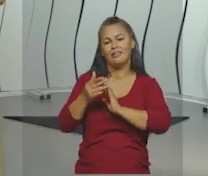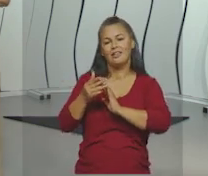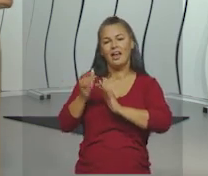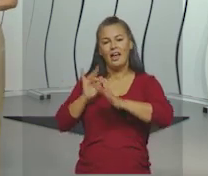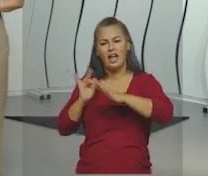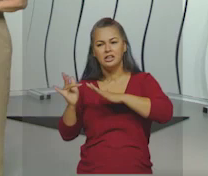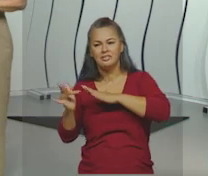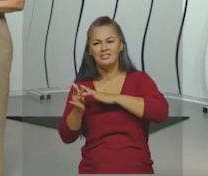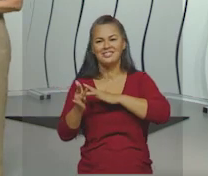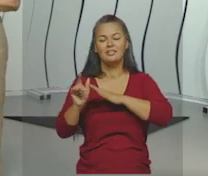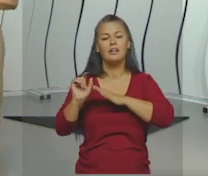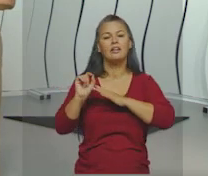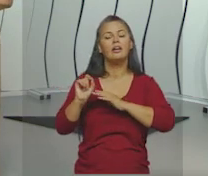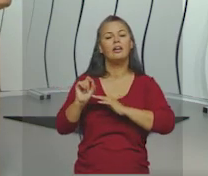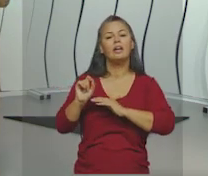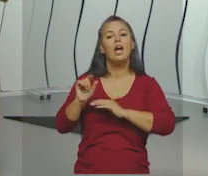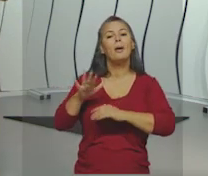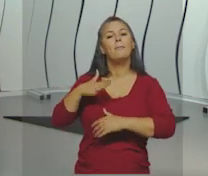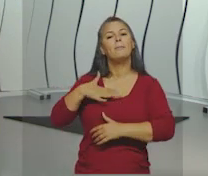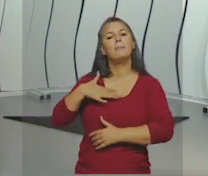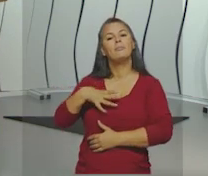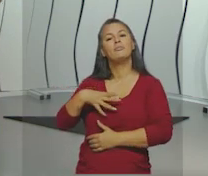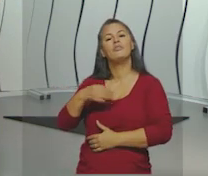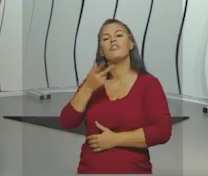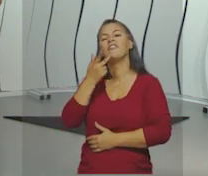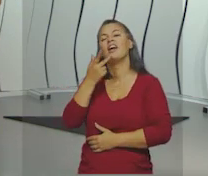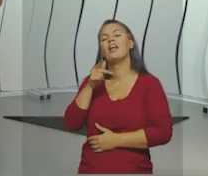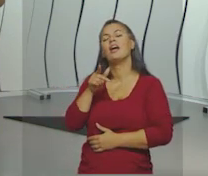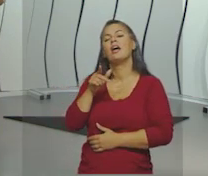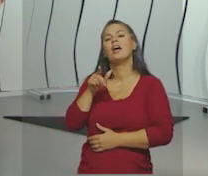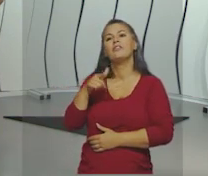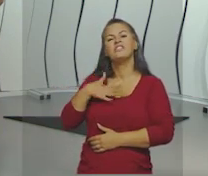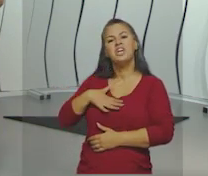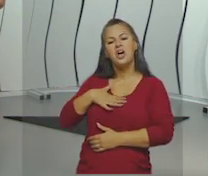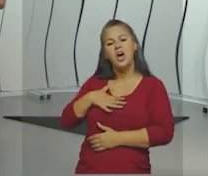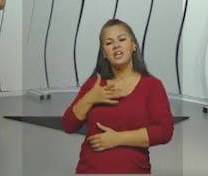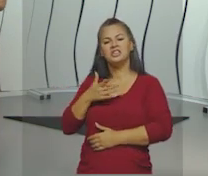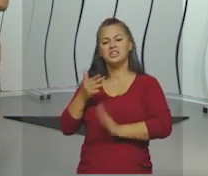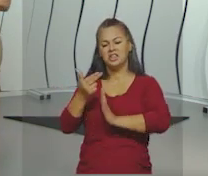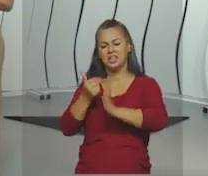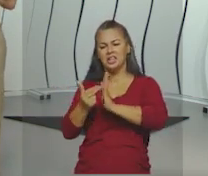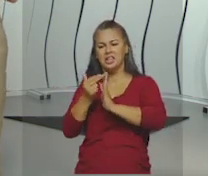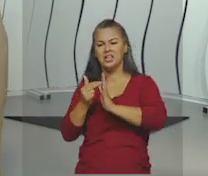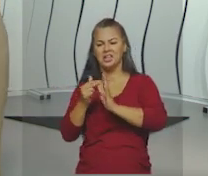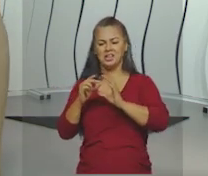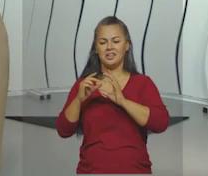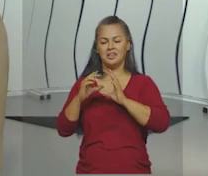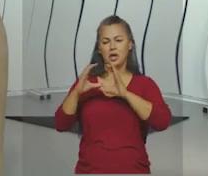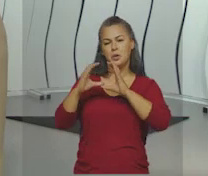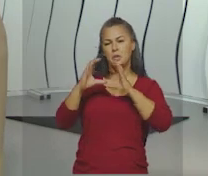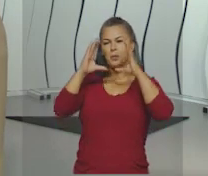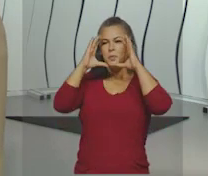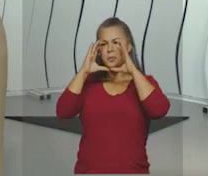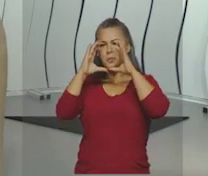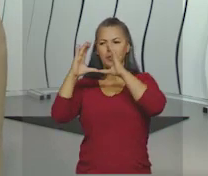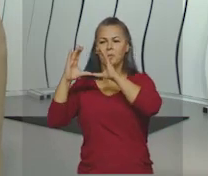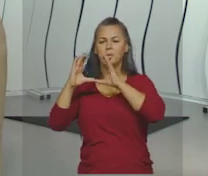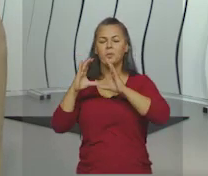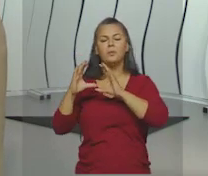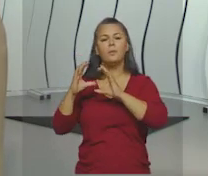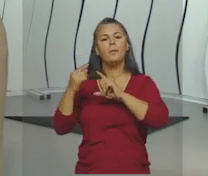rede social, e meu filho até brinca que eu tenho mania de colocar emojis. Mãe, para com isso. Por quê? Porque ele traz